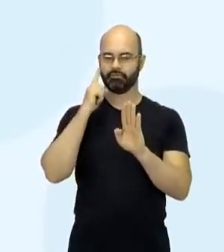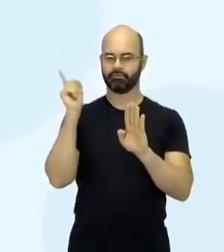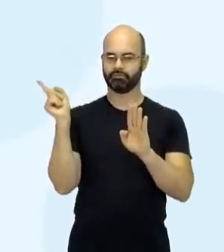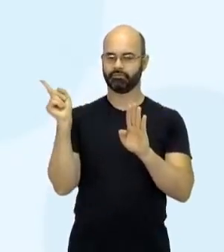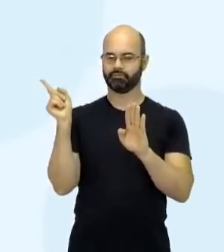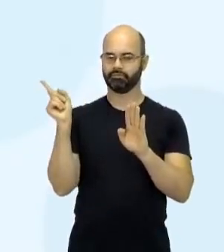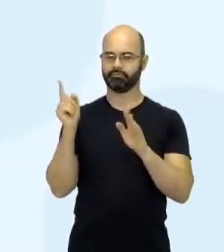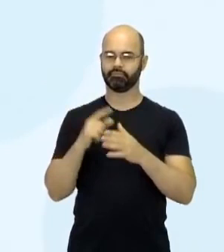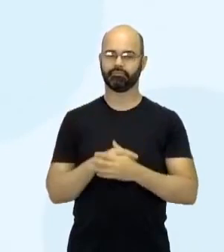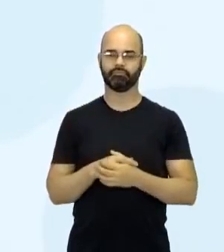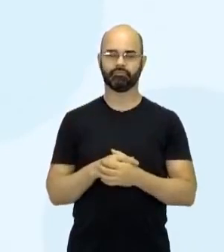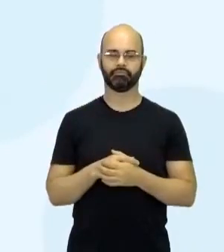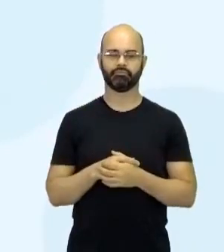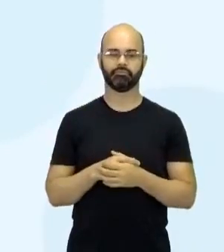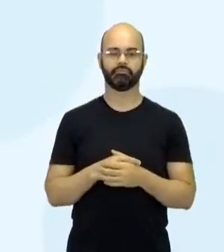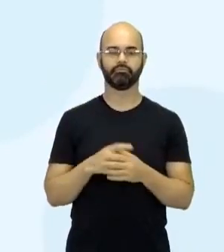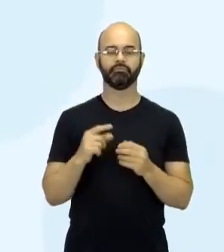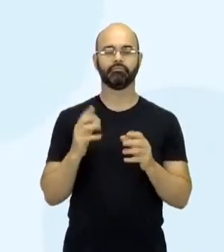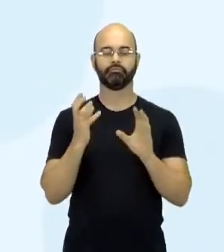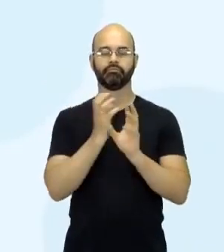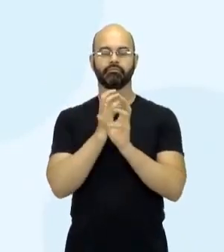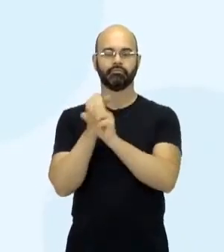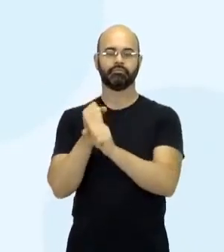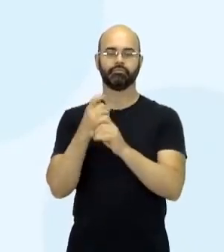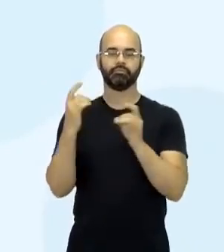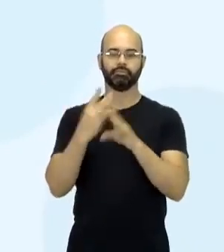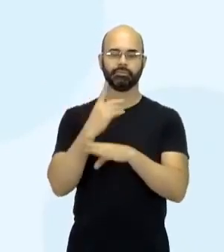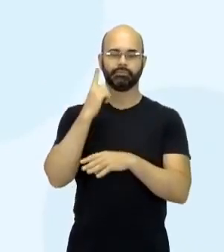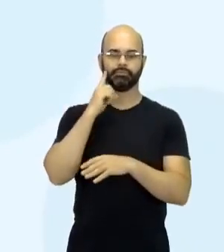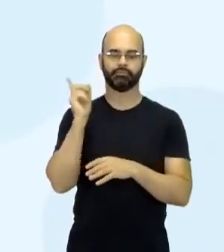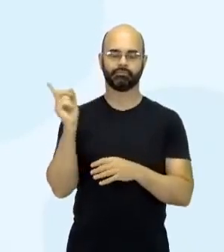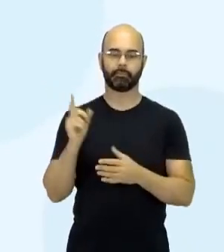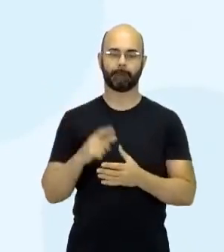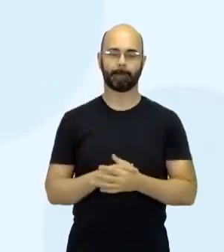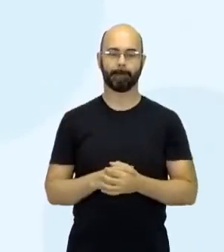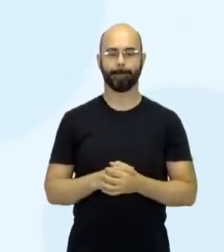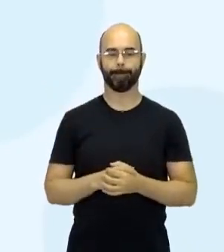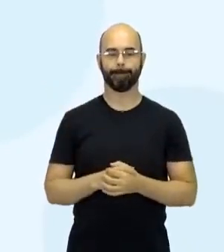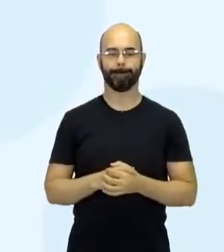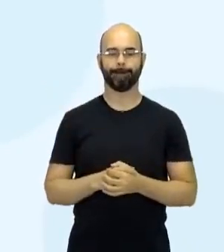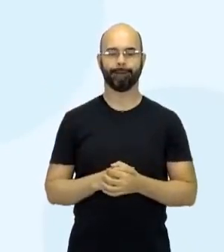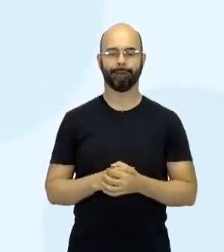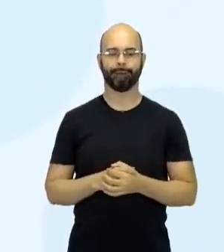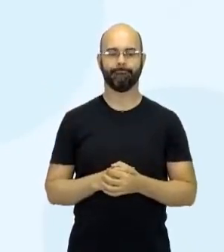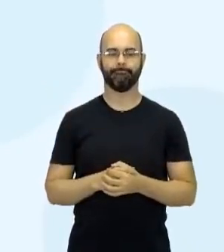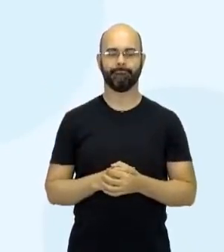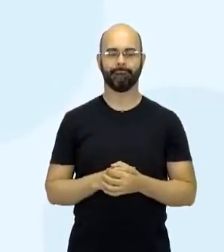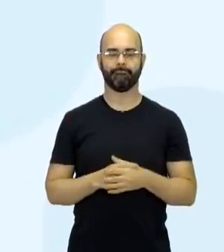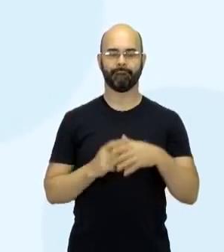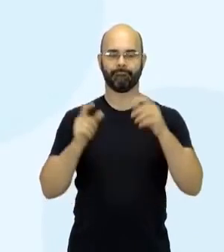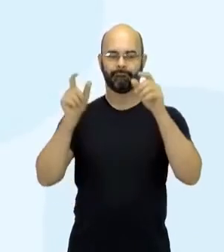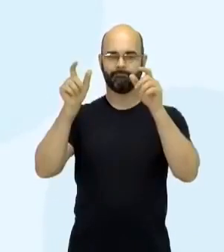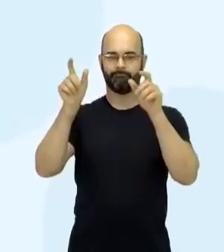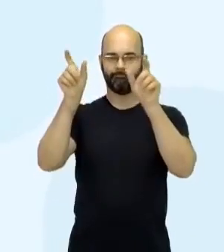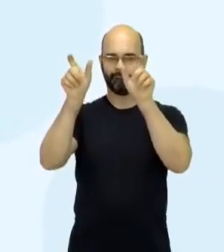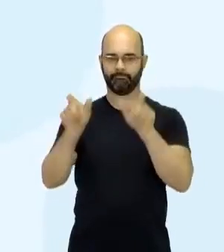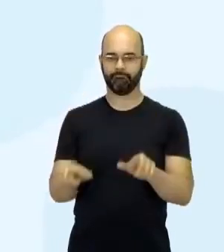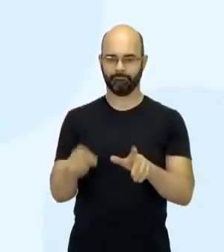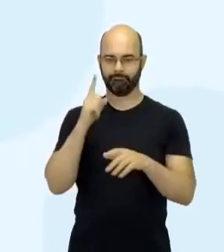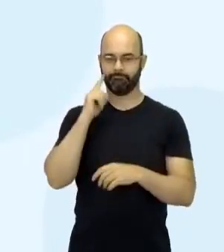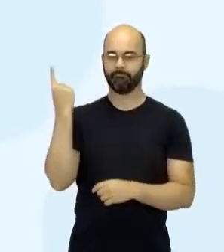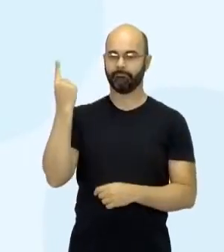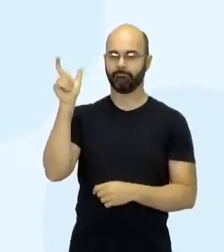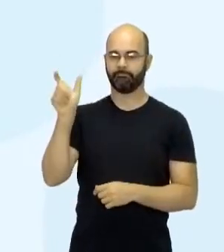caso, indicadas, e complete a tabela. Então, nessa primeira, né, eu tenho essa primeira coluna, os valores de A.